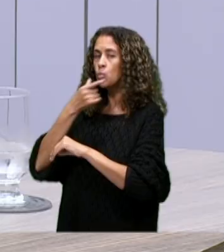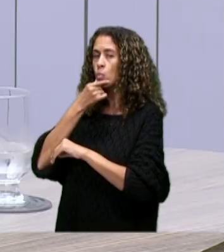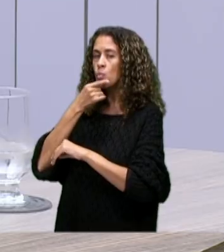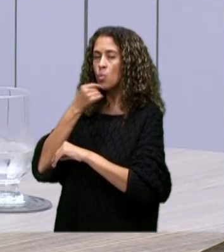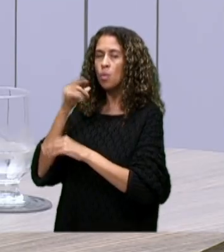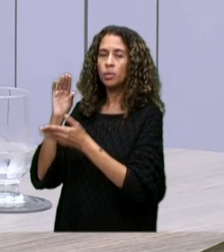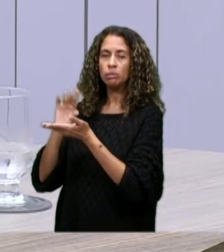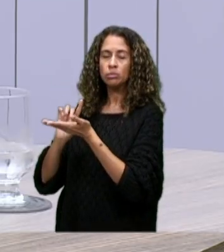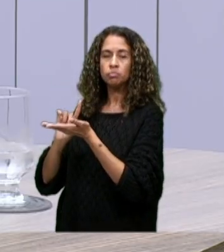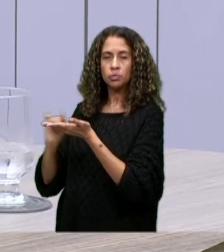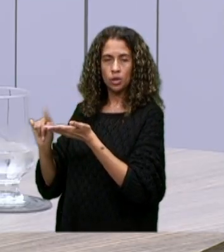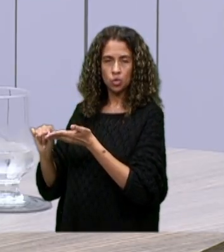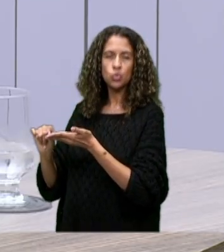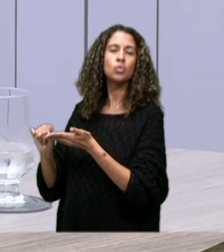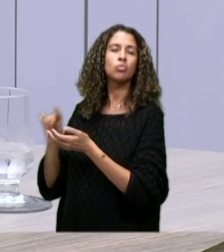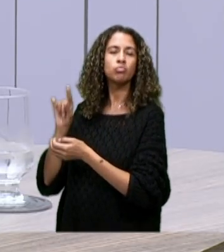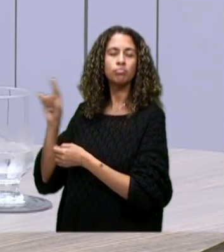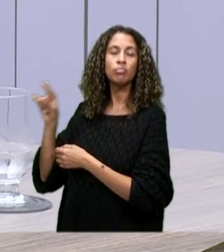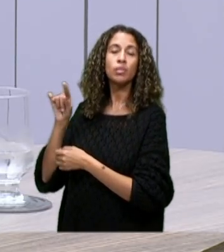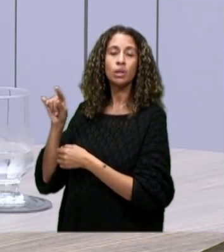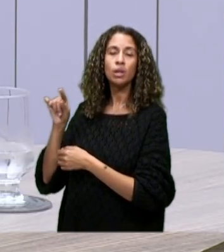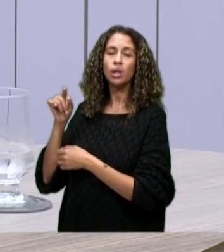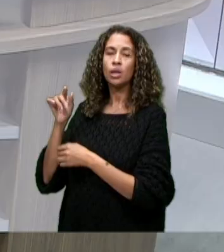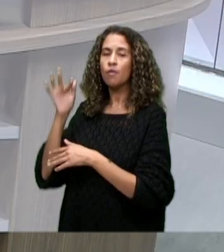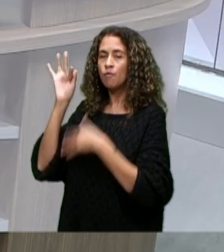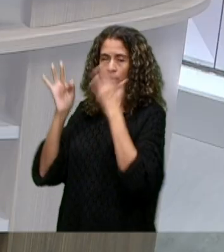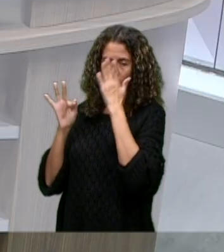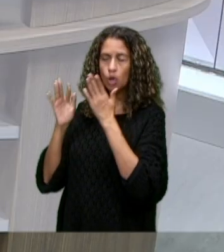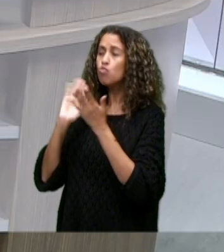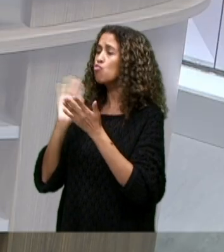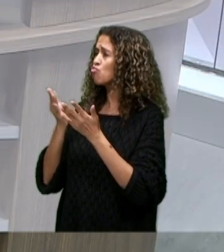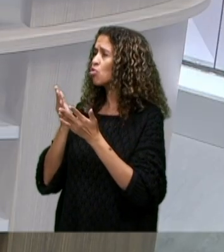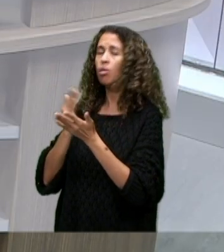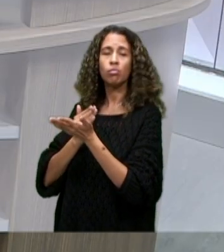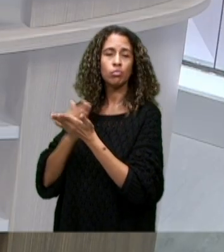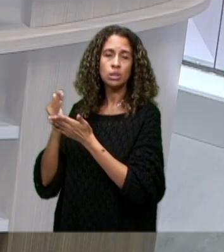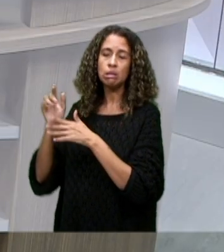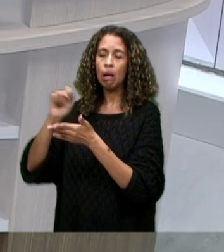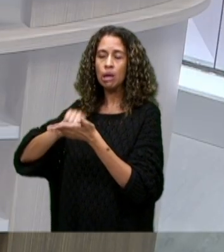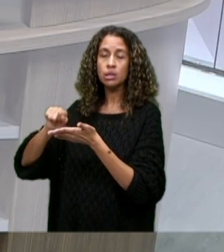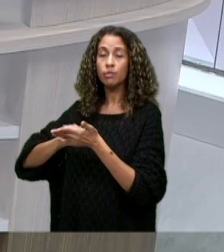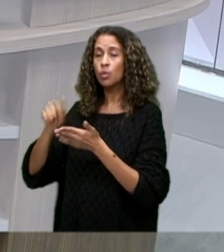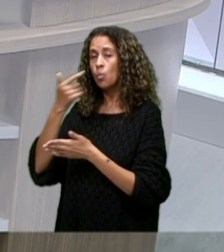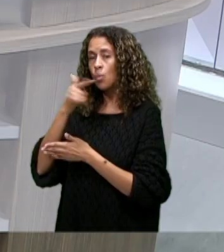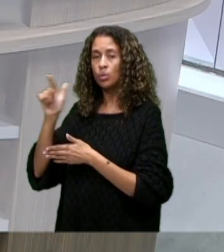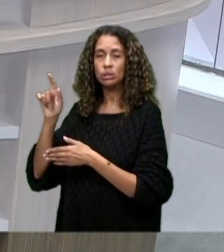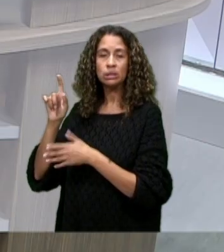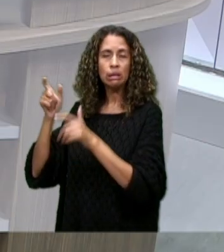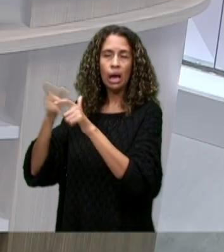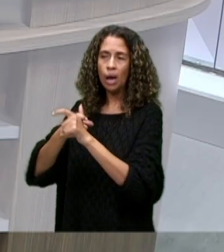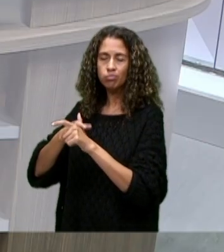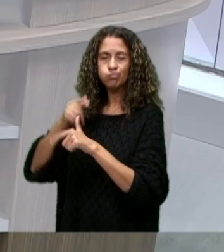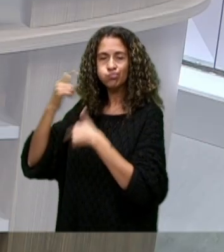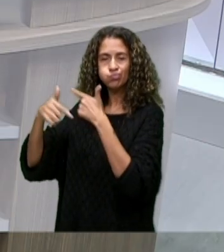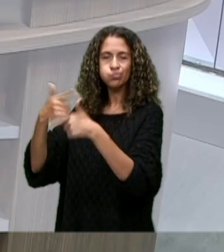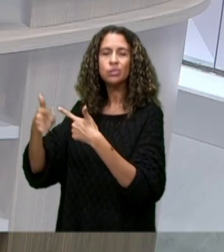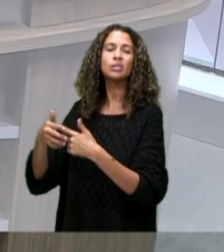em fevereiro e março. Em fevereiro e março eu já comecei o outro livro já. Já está engatilhado, está até muito